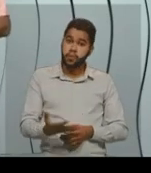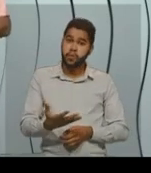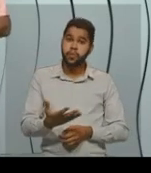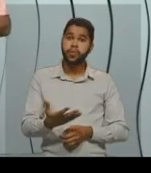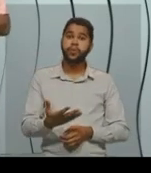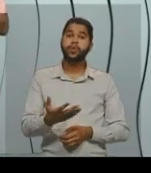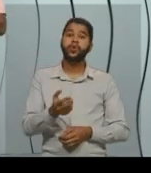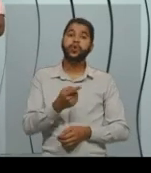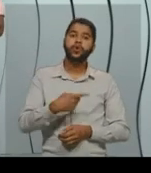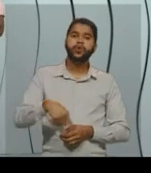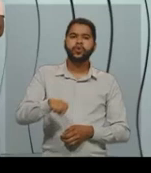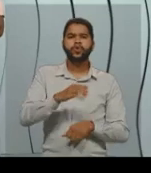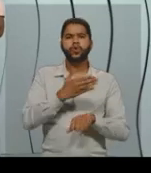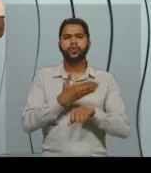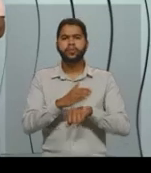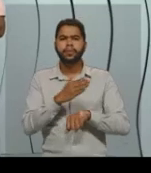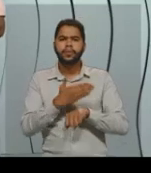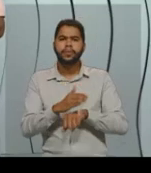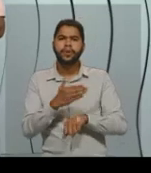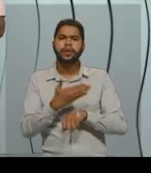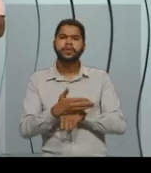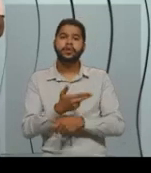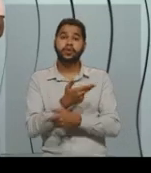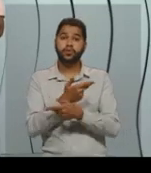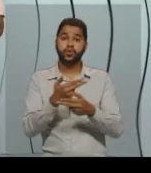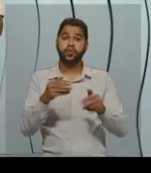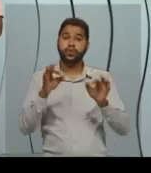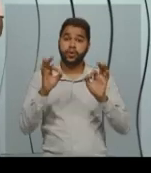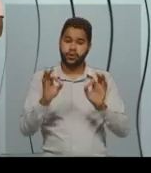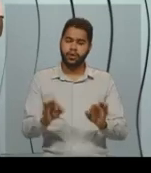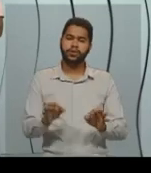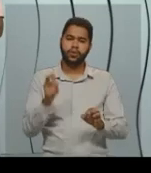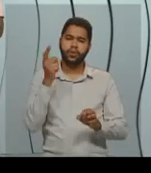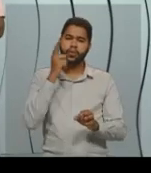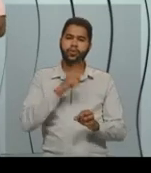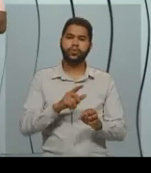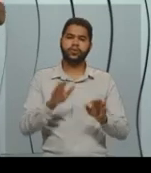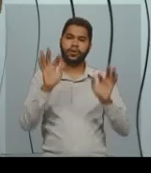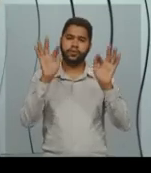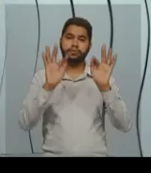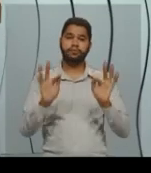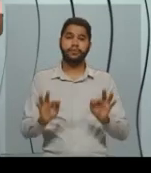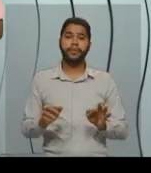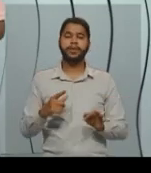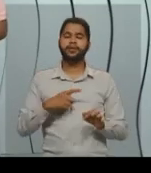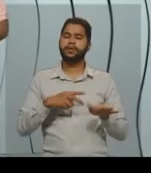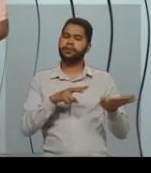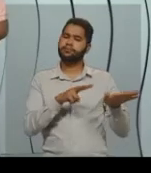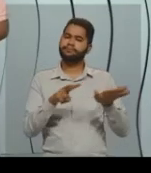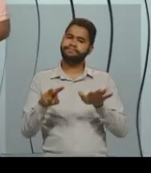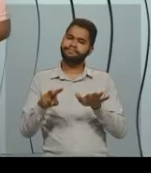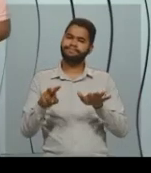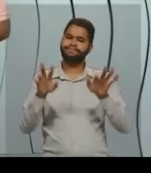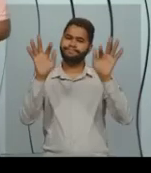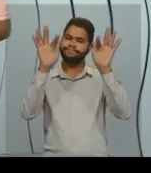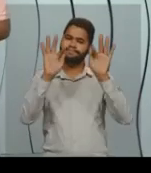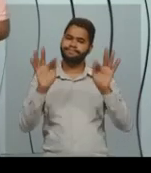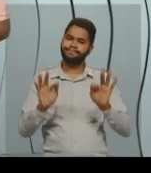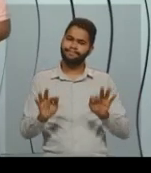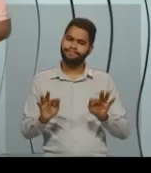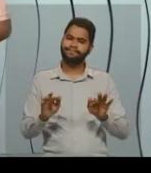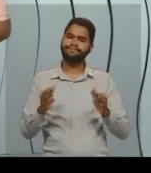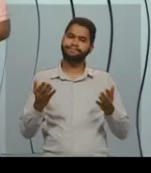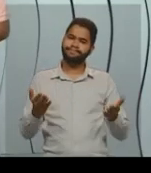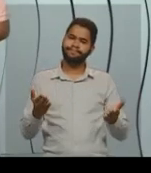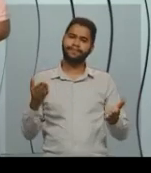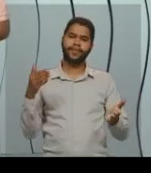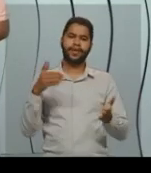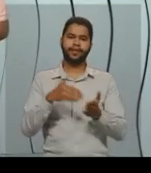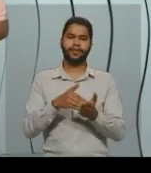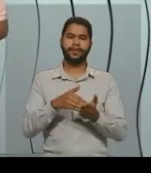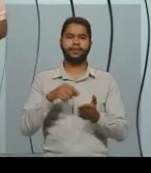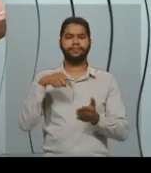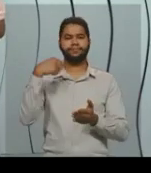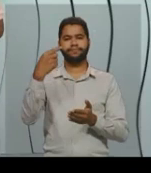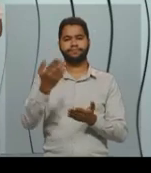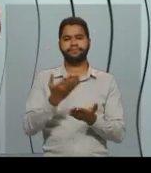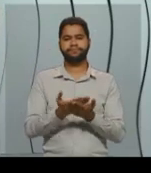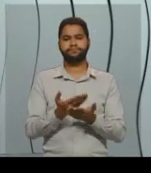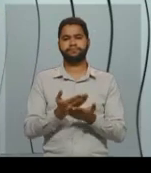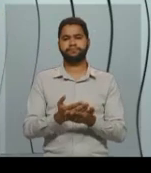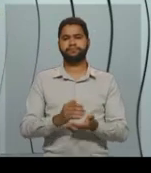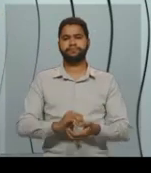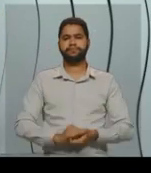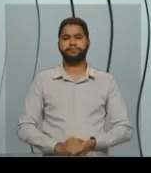em que a gente pratica a justiça, a gente vai alcançar a felicidade. Tenha uma semana muito feliz, fiquemos por aqui e até a próxima aula.